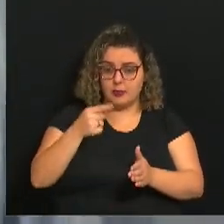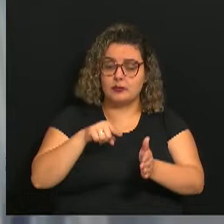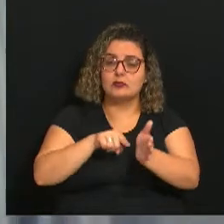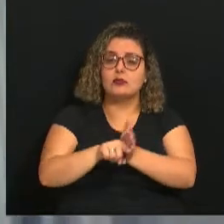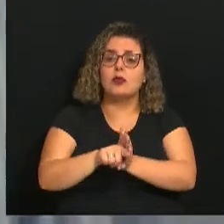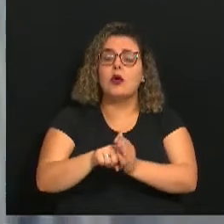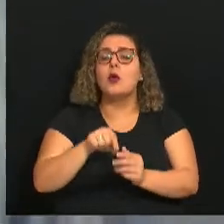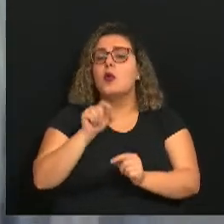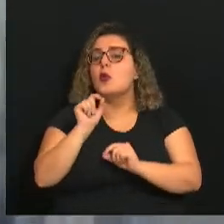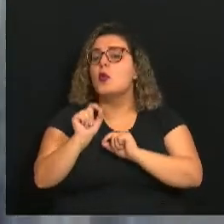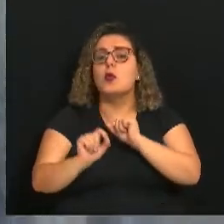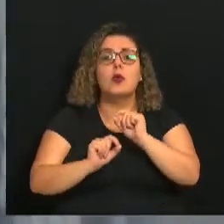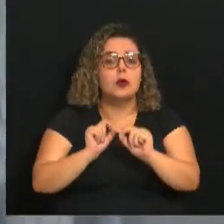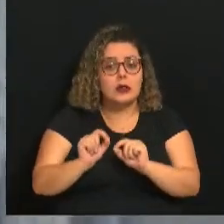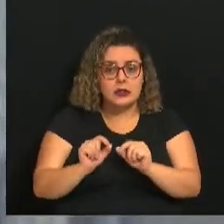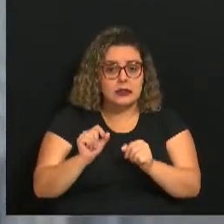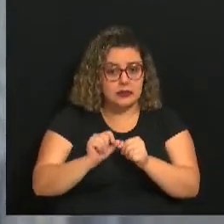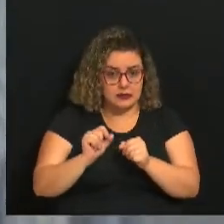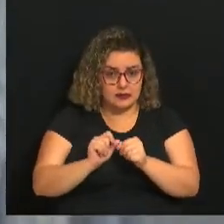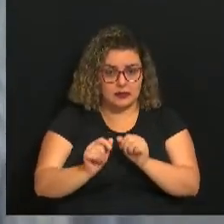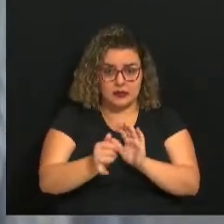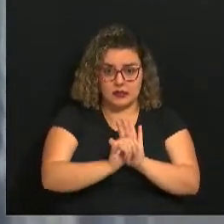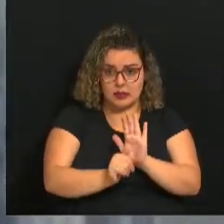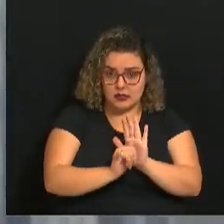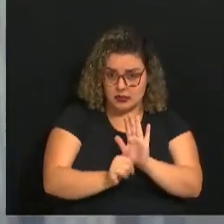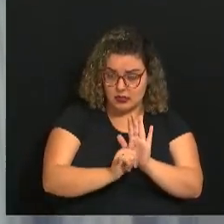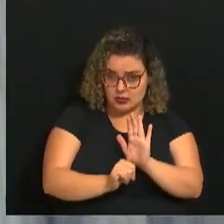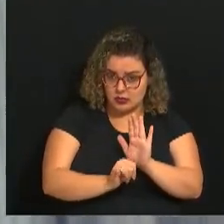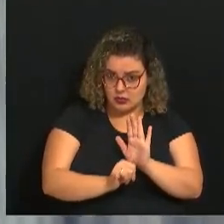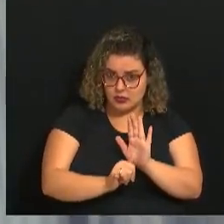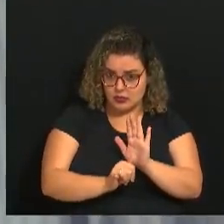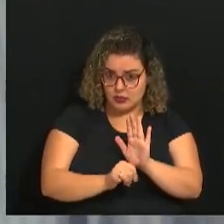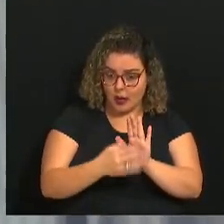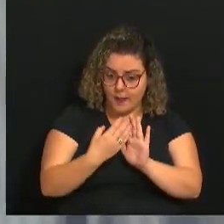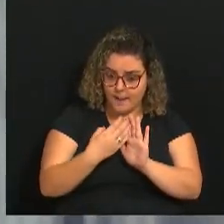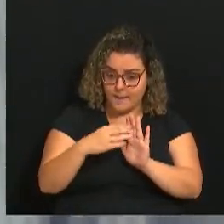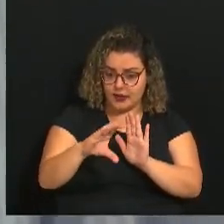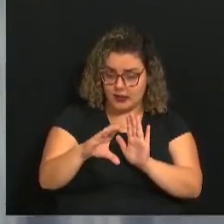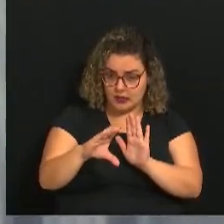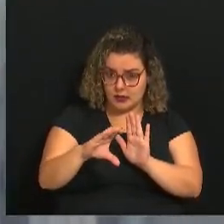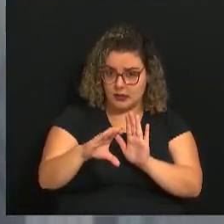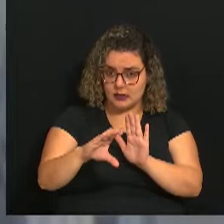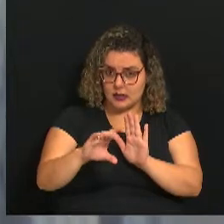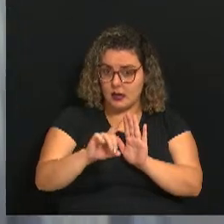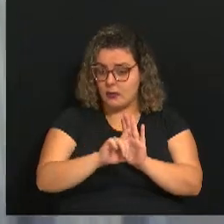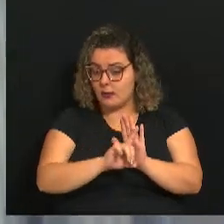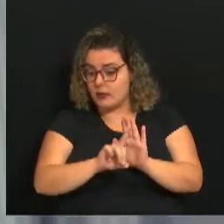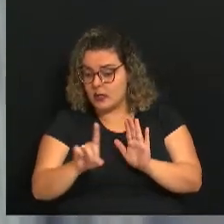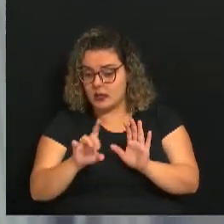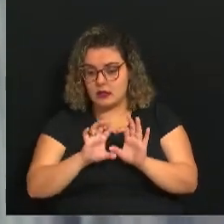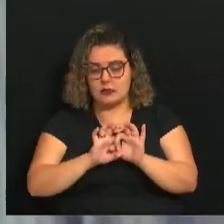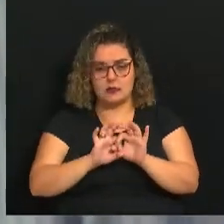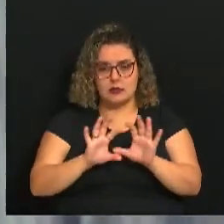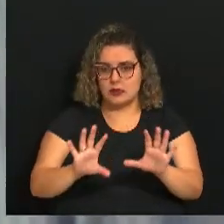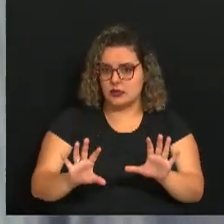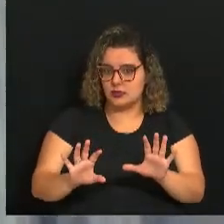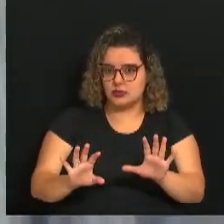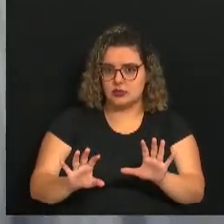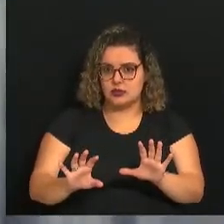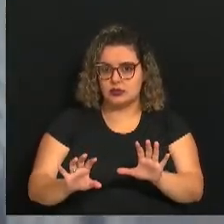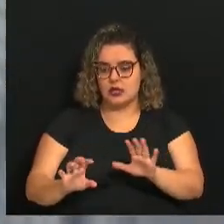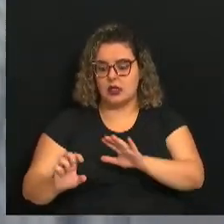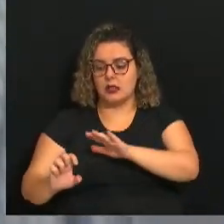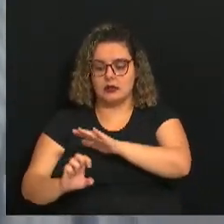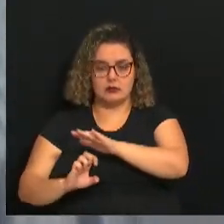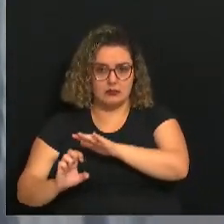está sendo feito do ponto de vista da publicação dos editais para não permitir que empresas que utilizam desses instrumentos